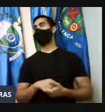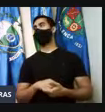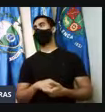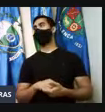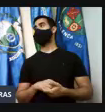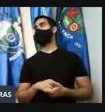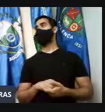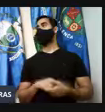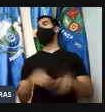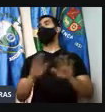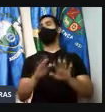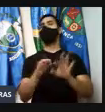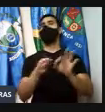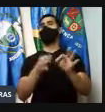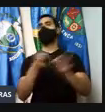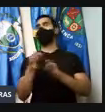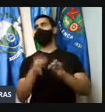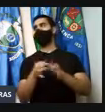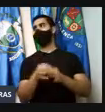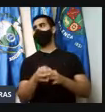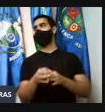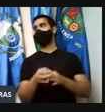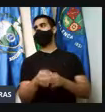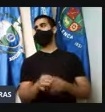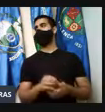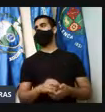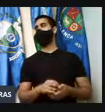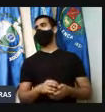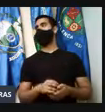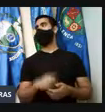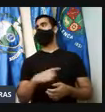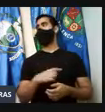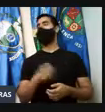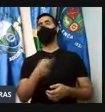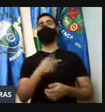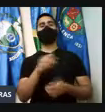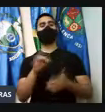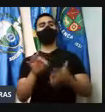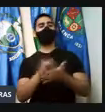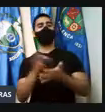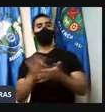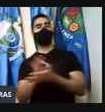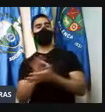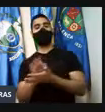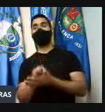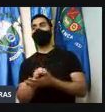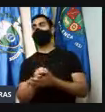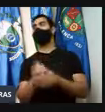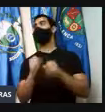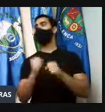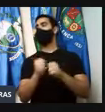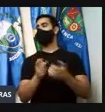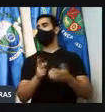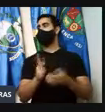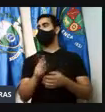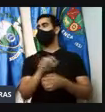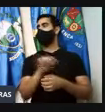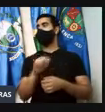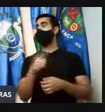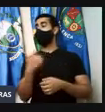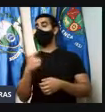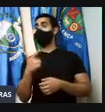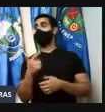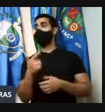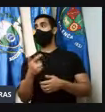o projeto com a quantidade de assinaturas necessárias para tramitar. Se não